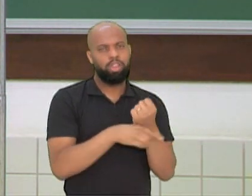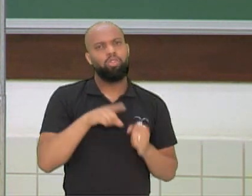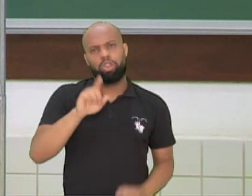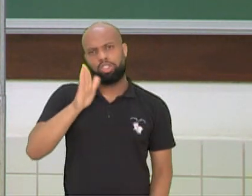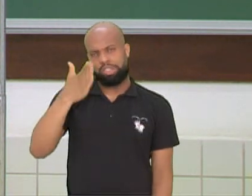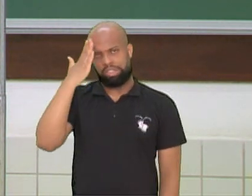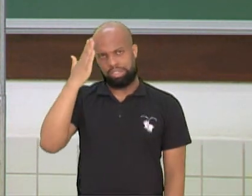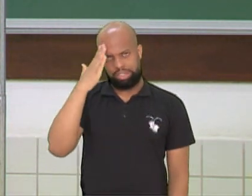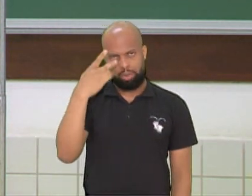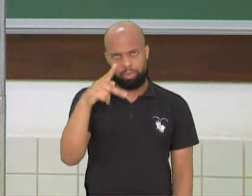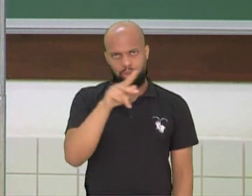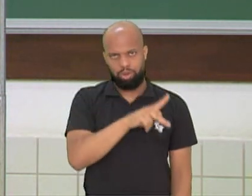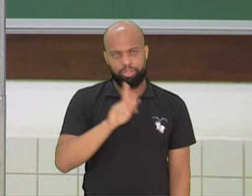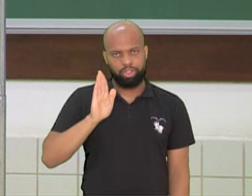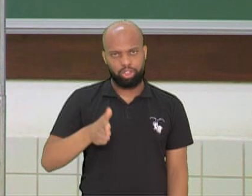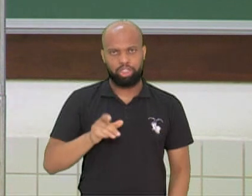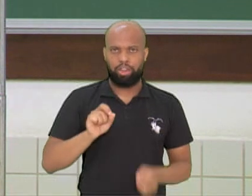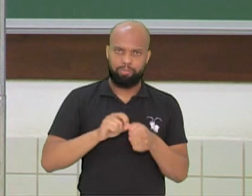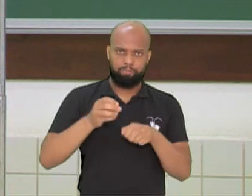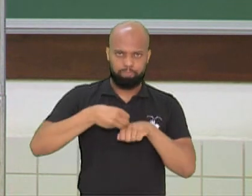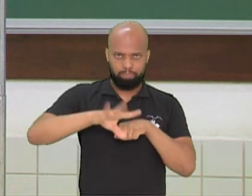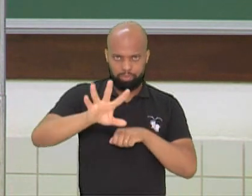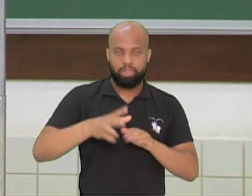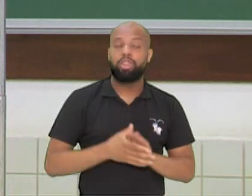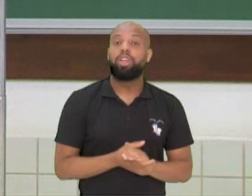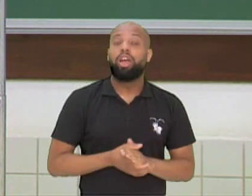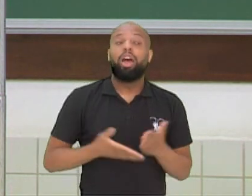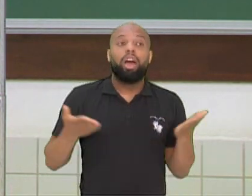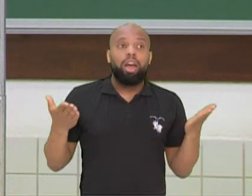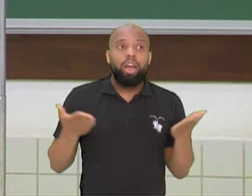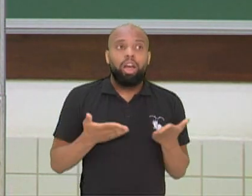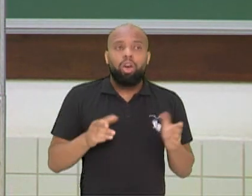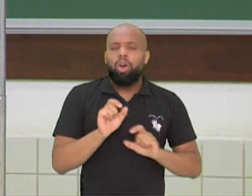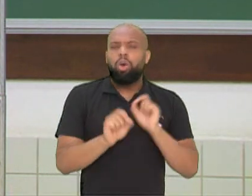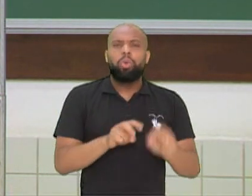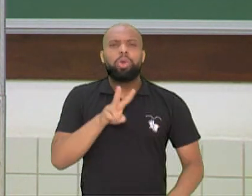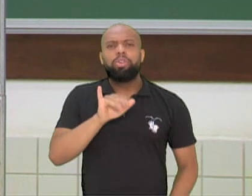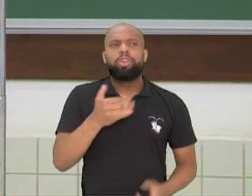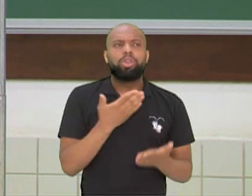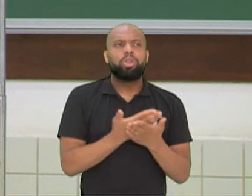professor, ok? Então vamos lá, gente. Então é o seguinte,